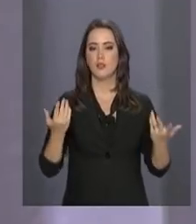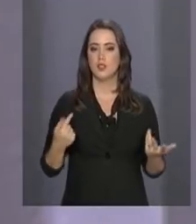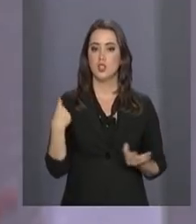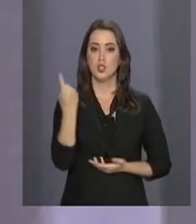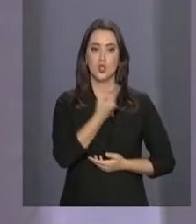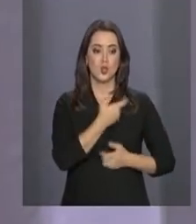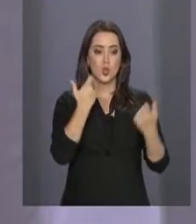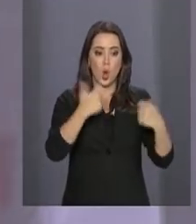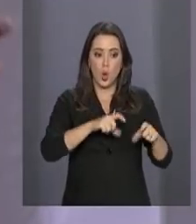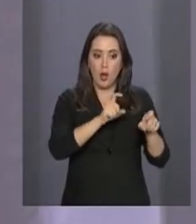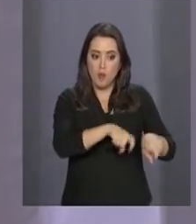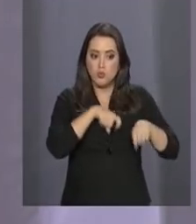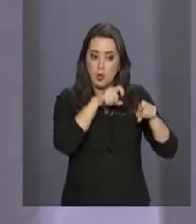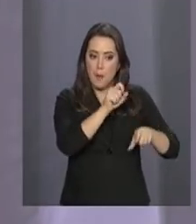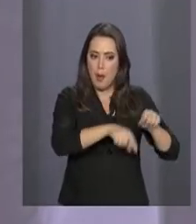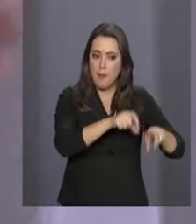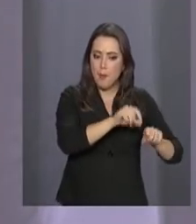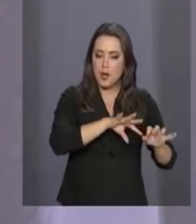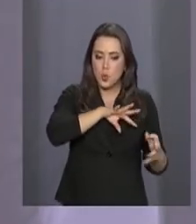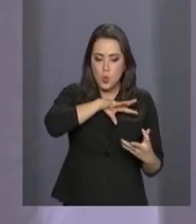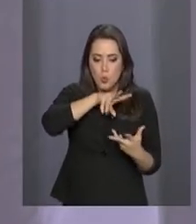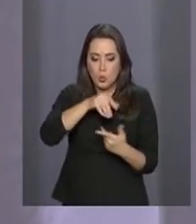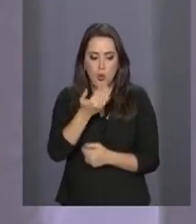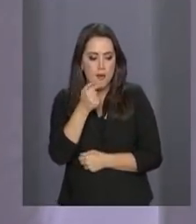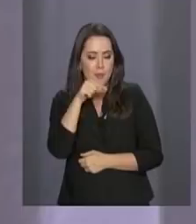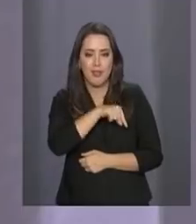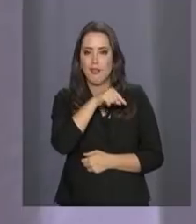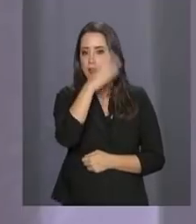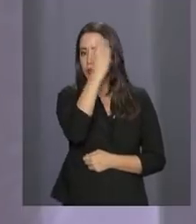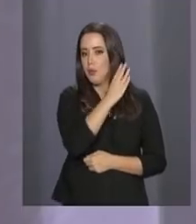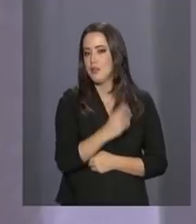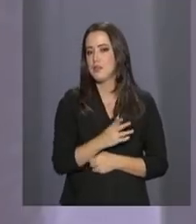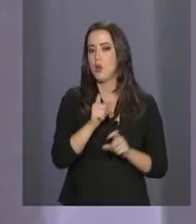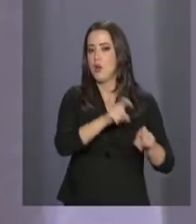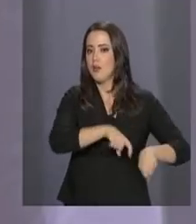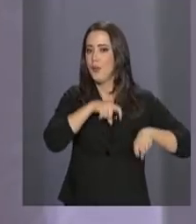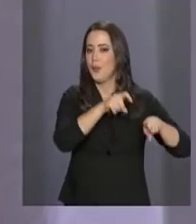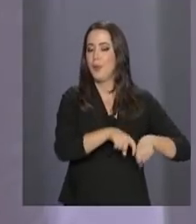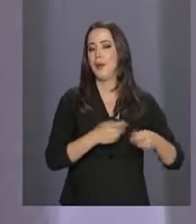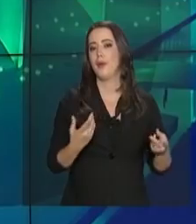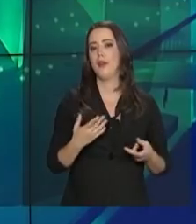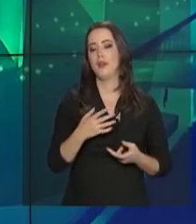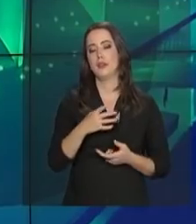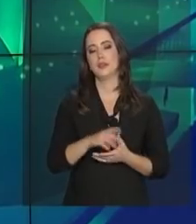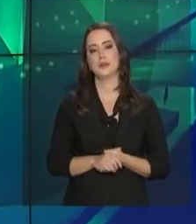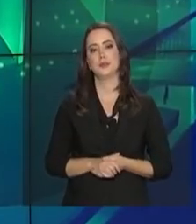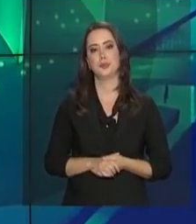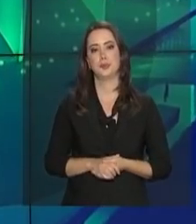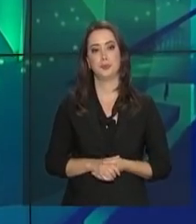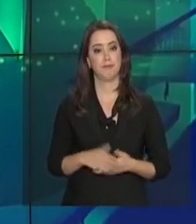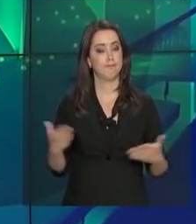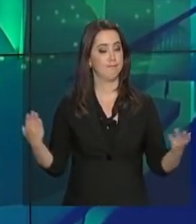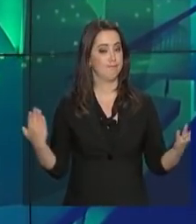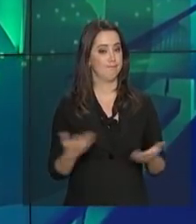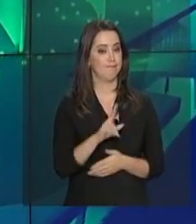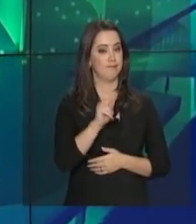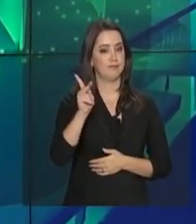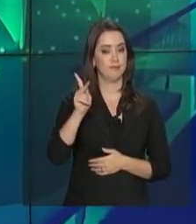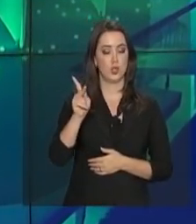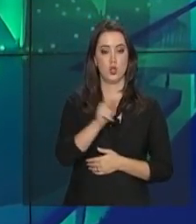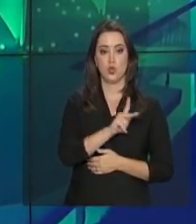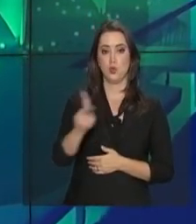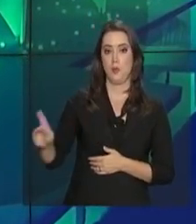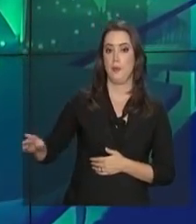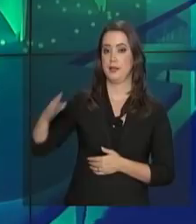nós somos um celeiro que alimenta o mundo o setor agropecuário no setor do agronegócio e hoje o presidente eleito